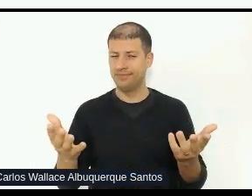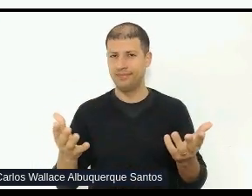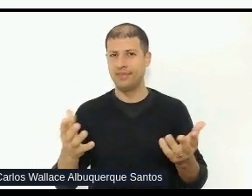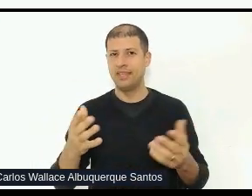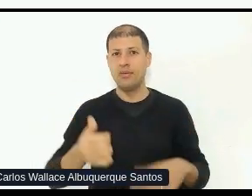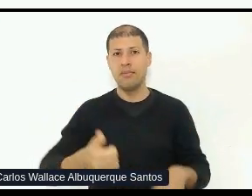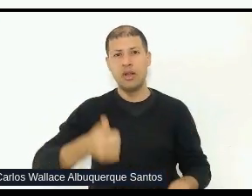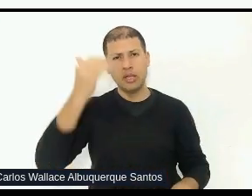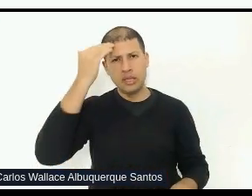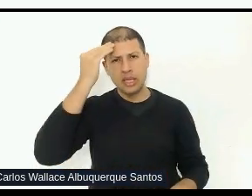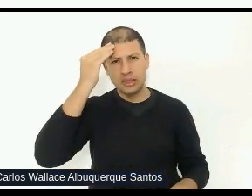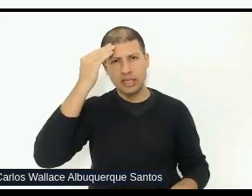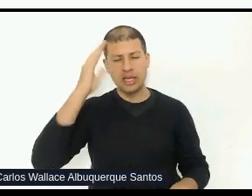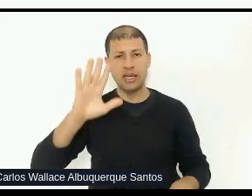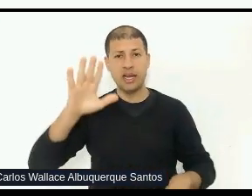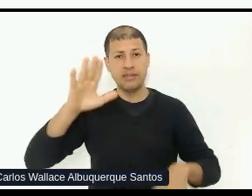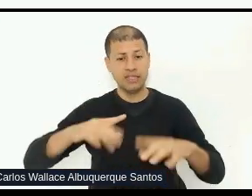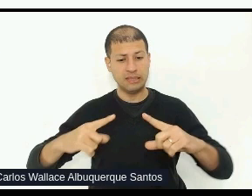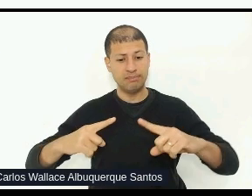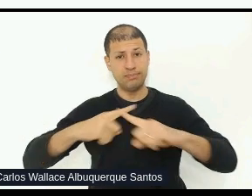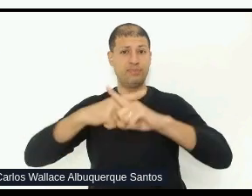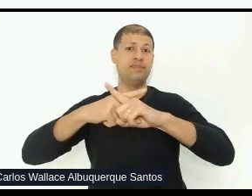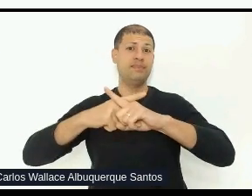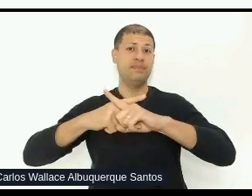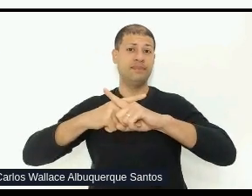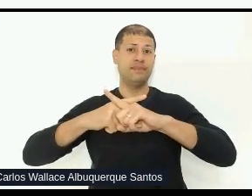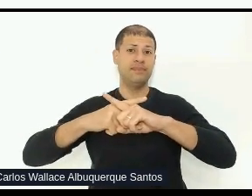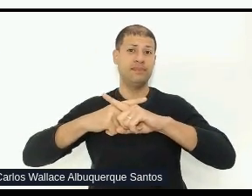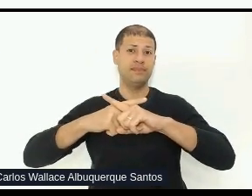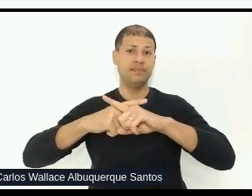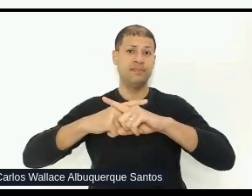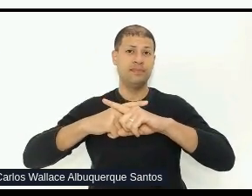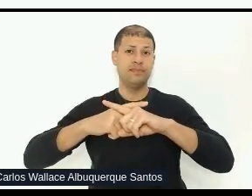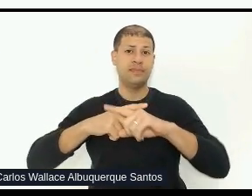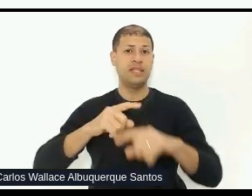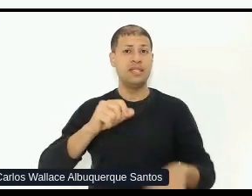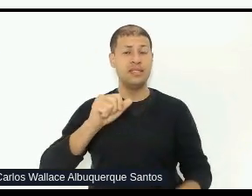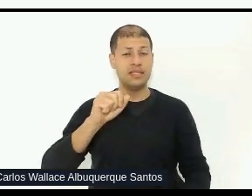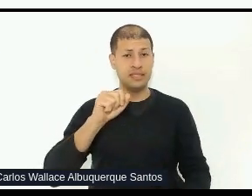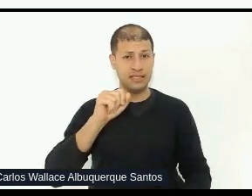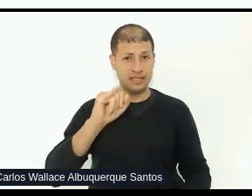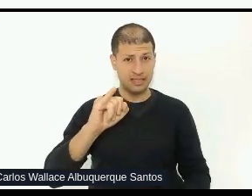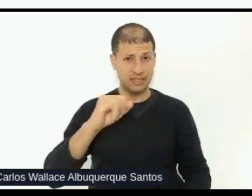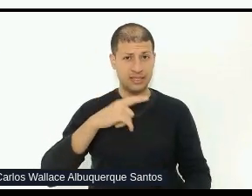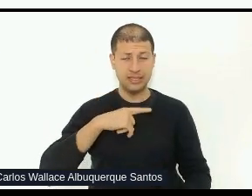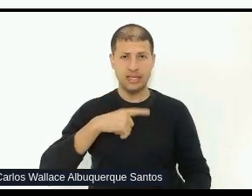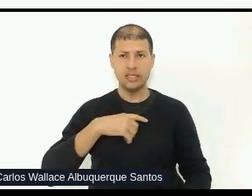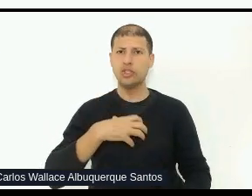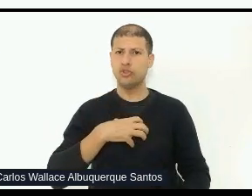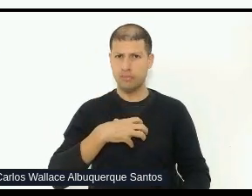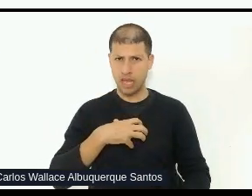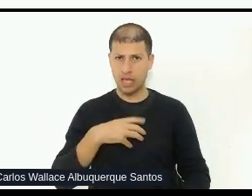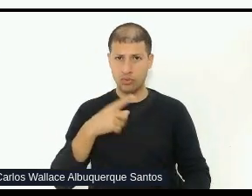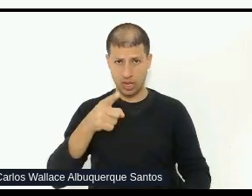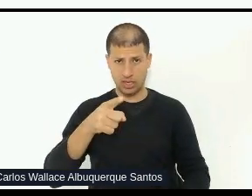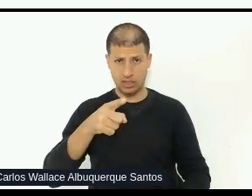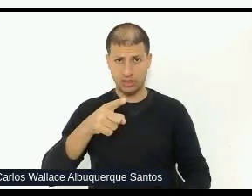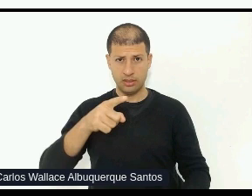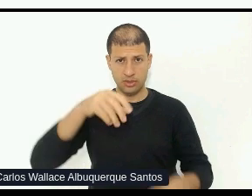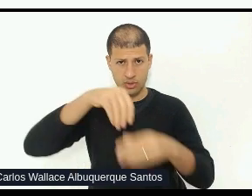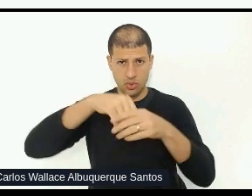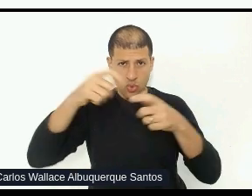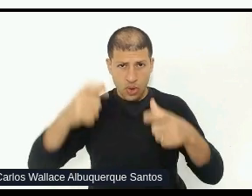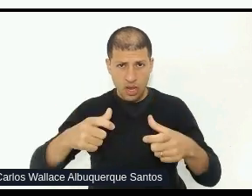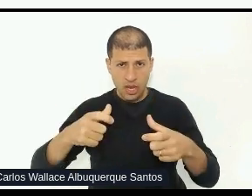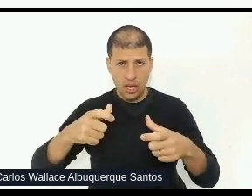são desencontros, né? E se houver esse espírito nesse espaço, o